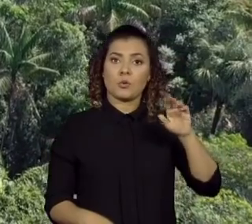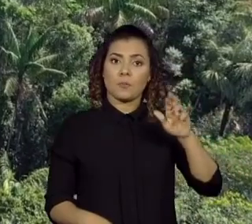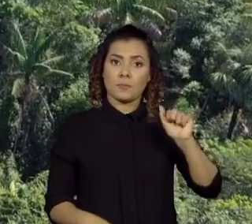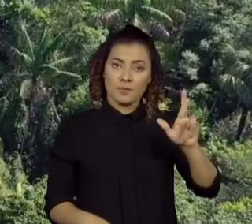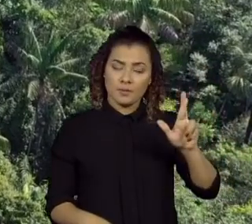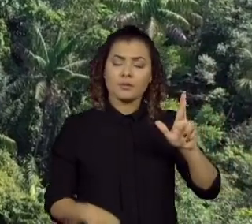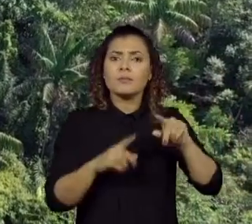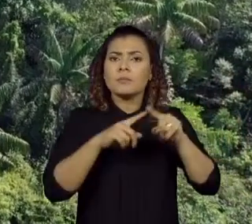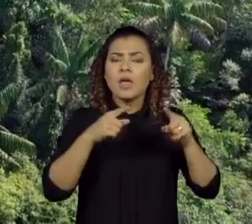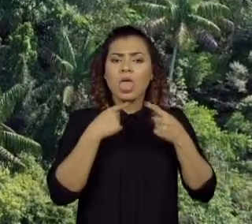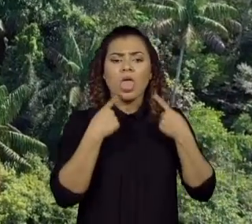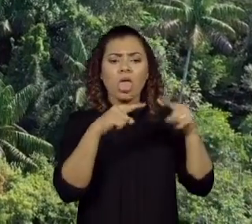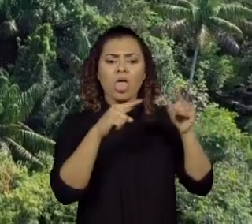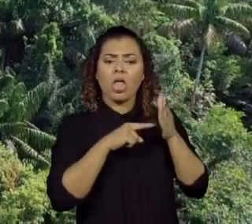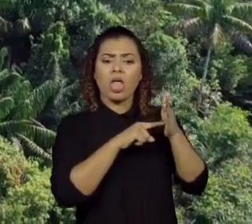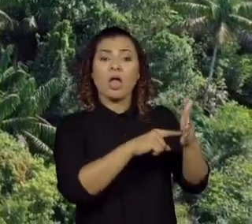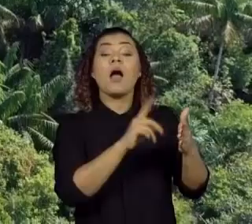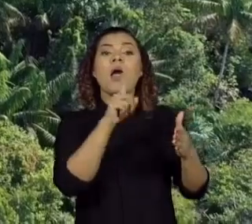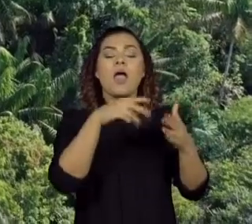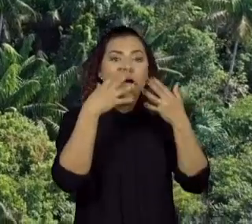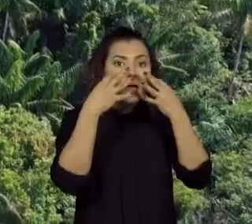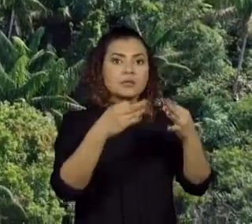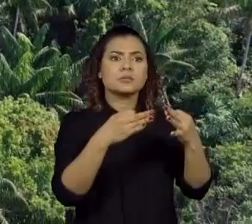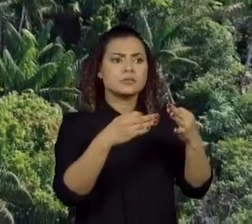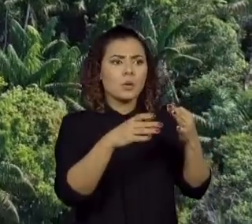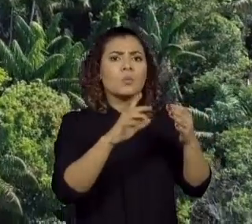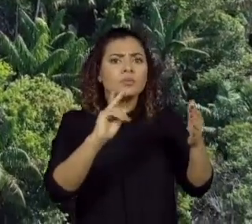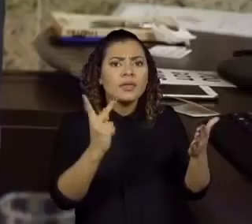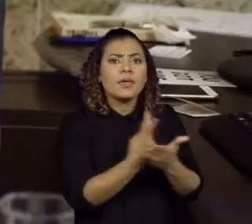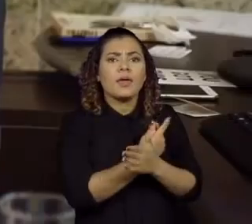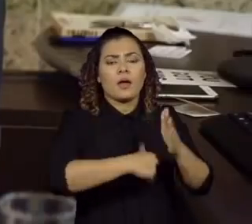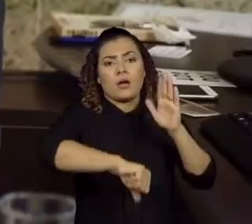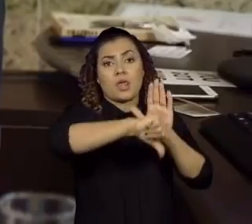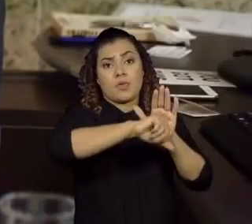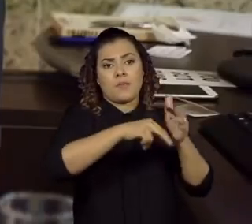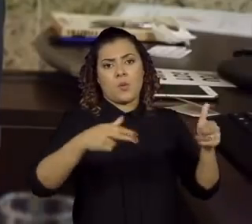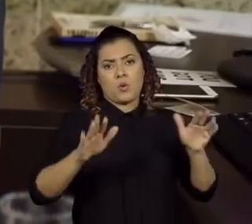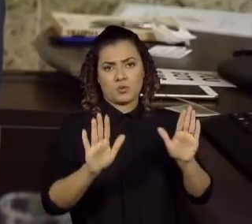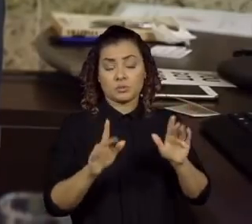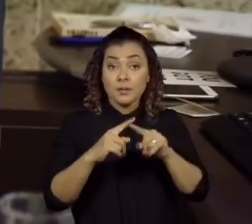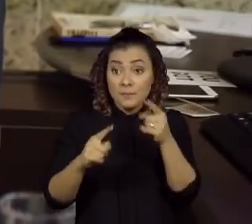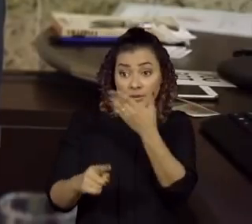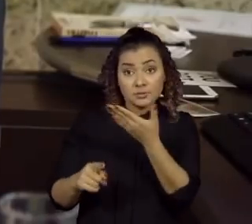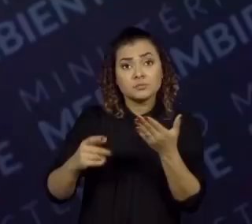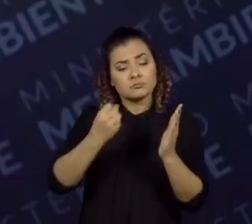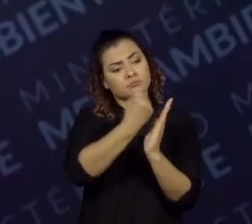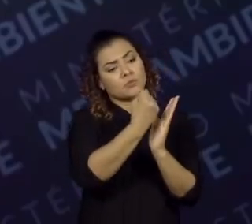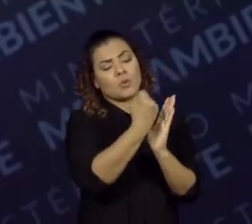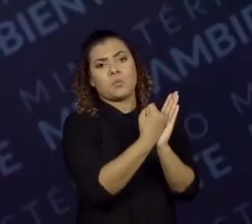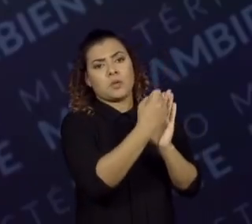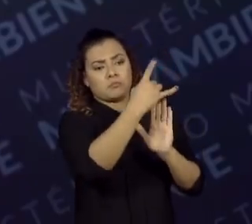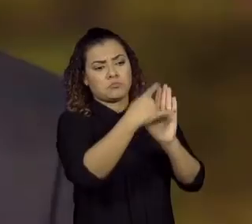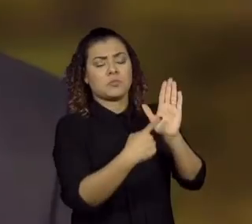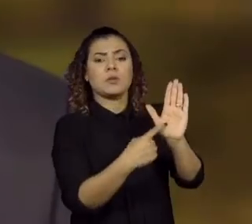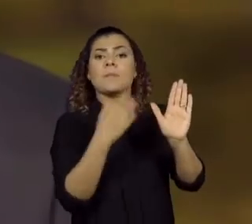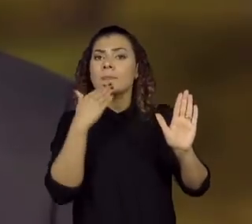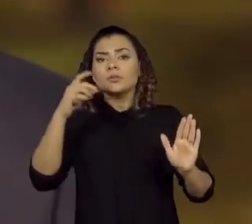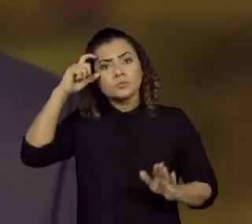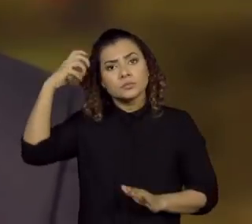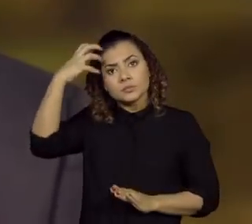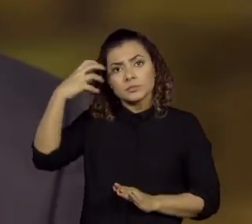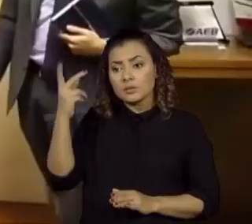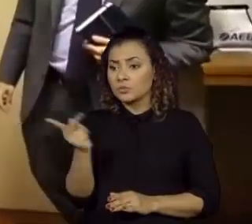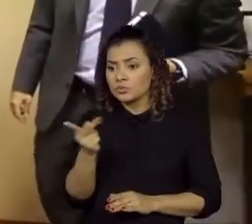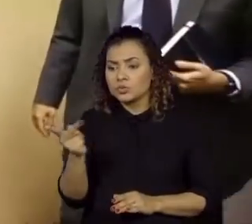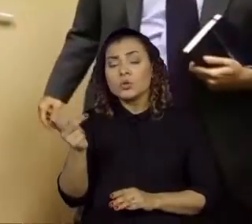Notícia-crime é um alerta de irregularidade. No documento, Saraiva pediu que Salles e Mota